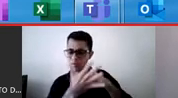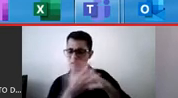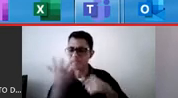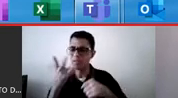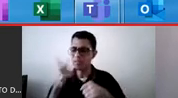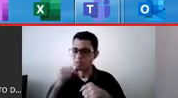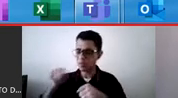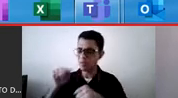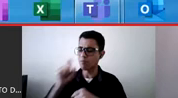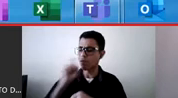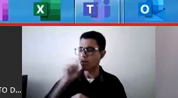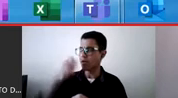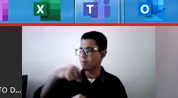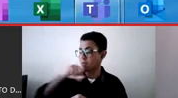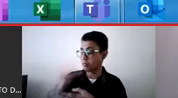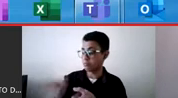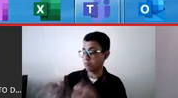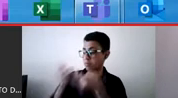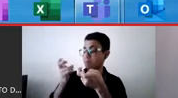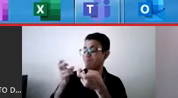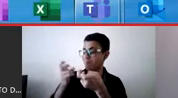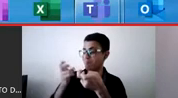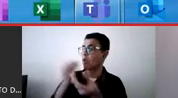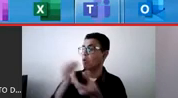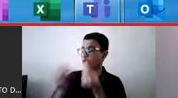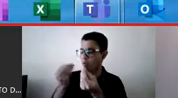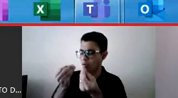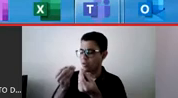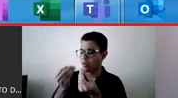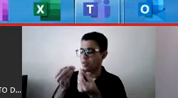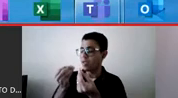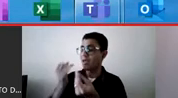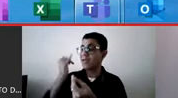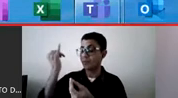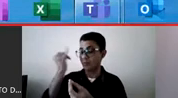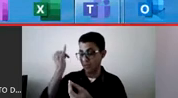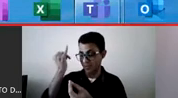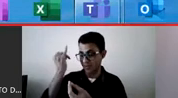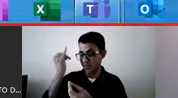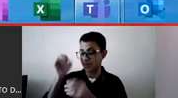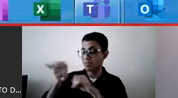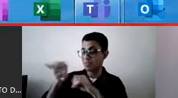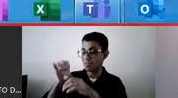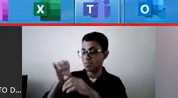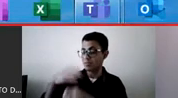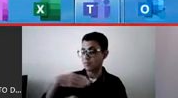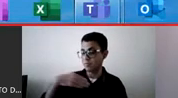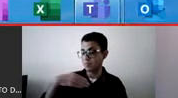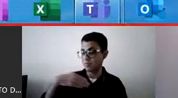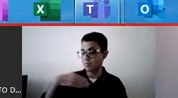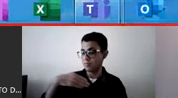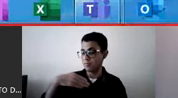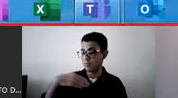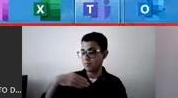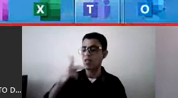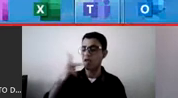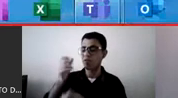crianças, os pais estão enxergando, de fato, como é lidar com elas, né? Alguém quer falar?